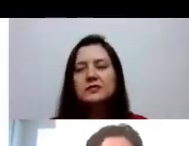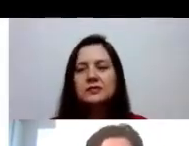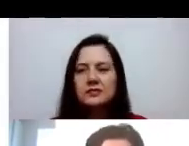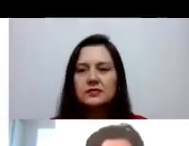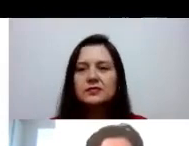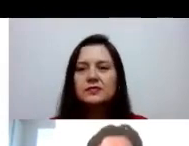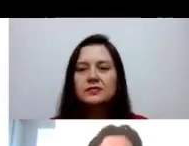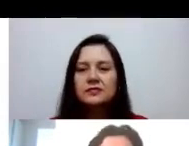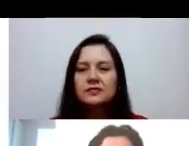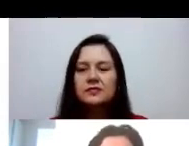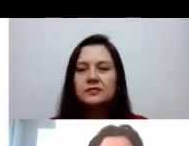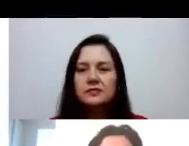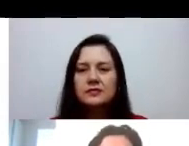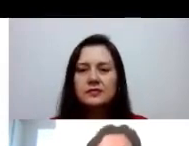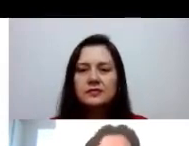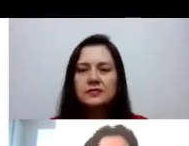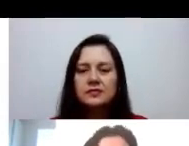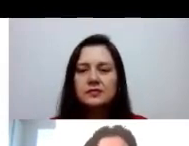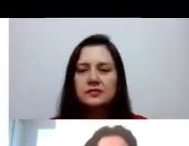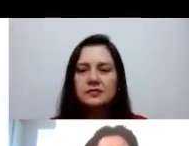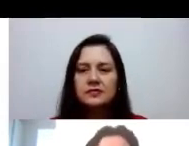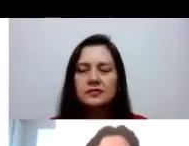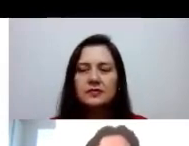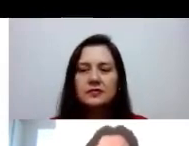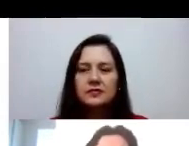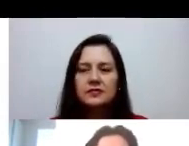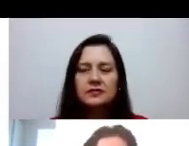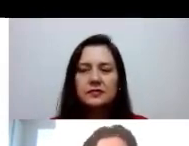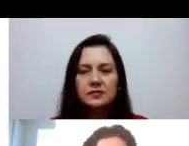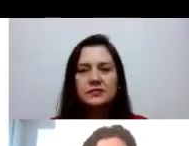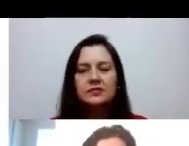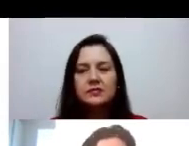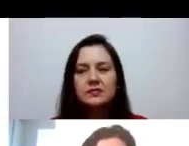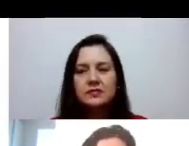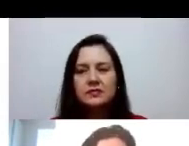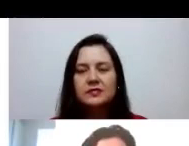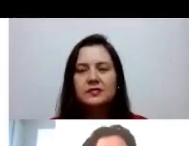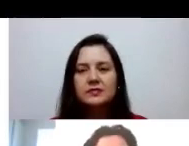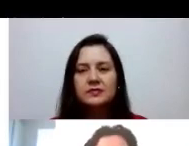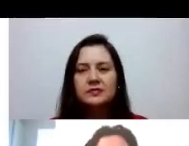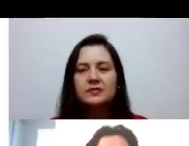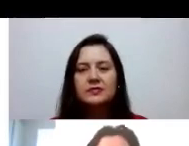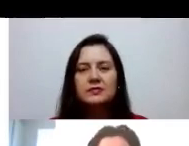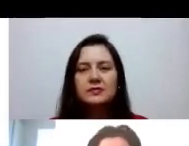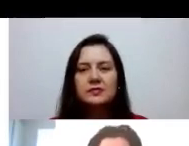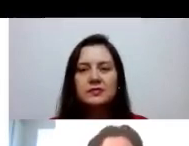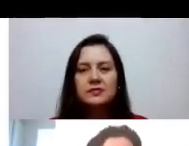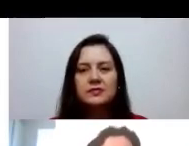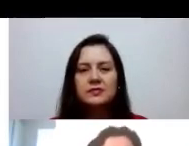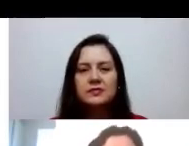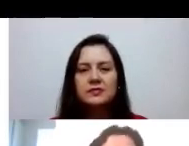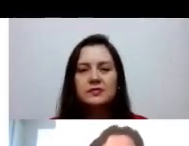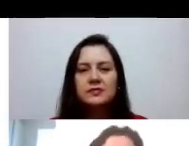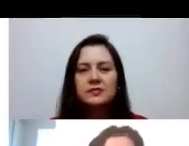entidades indiretas. Tudo que nós fizermos tem que atender o interesse público,